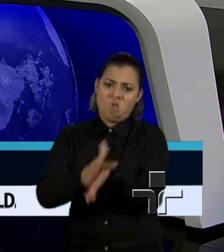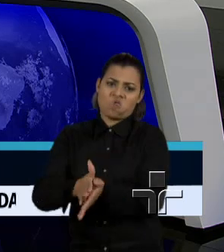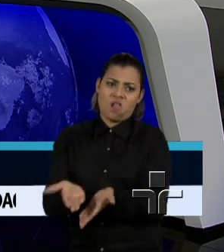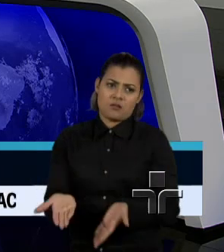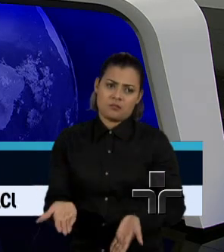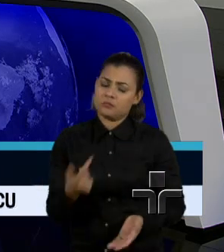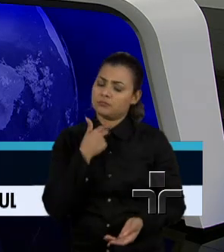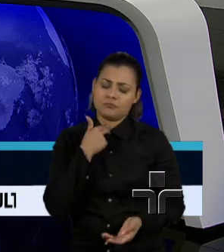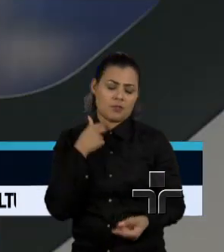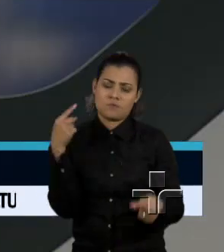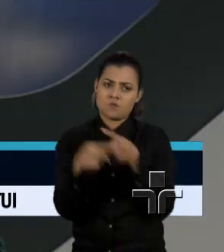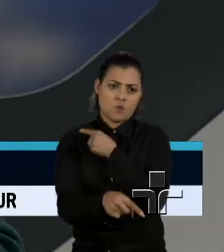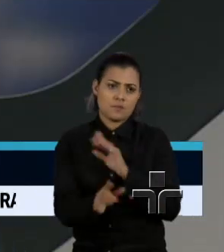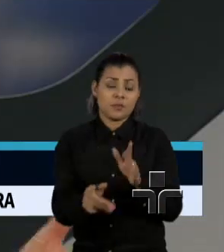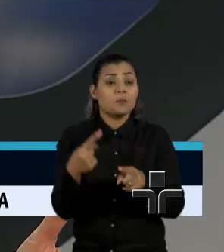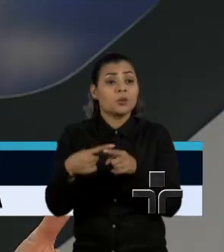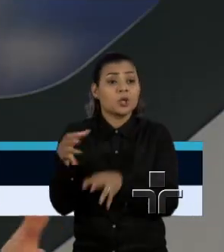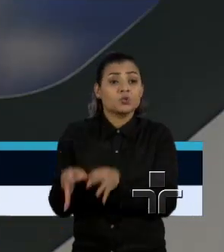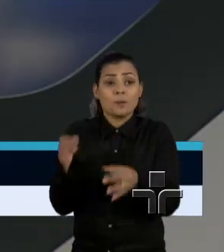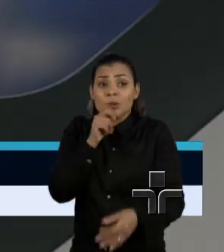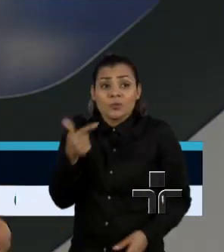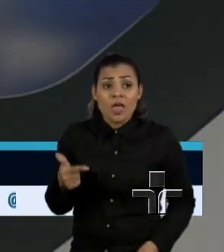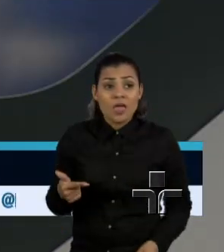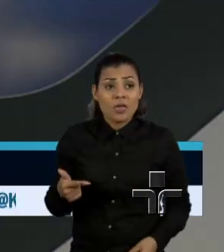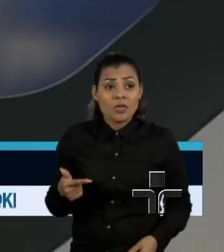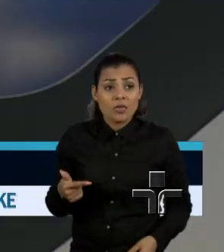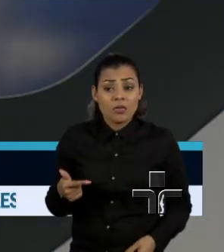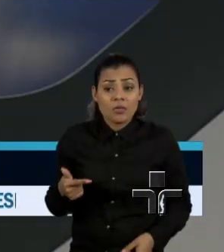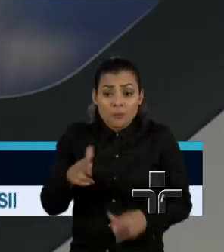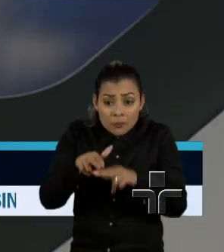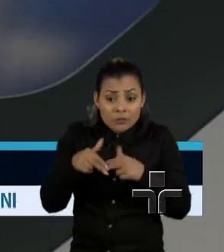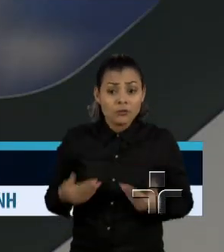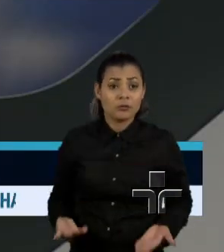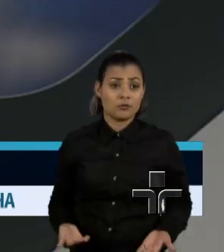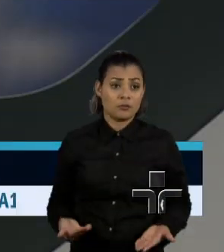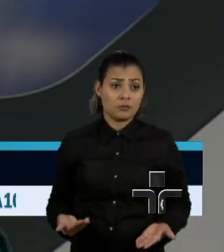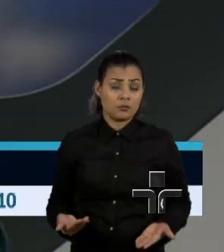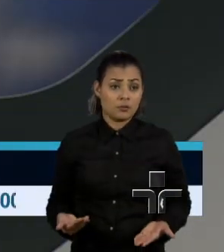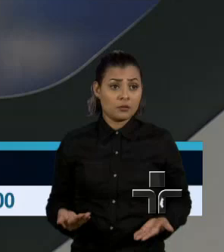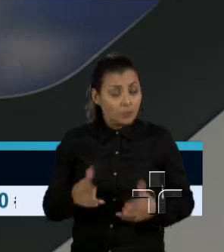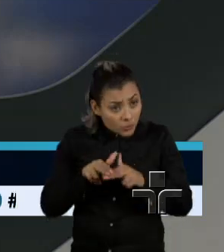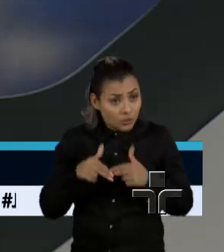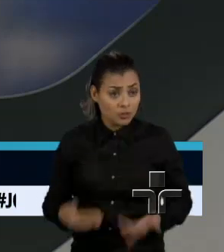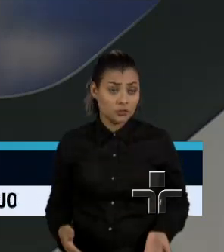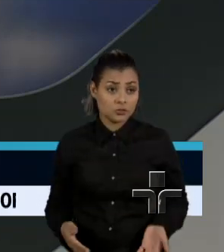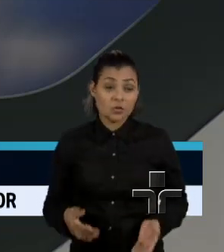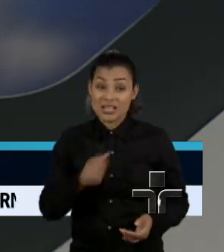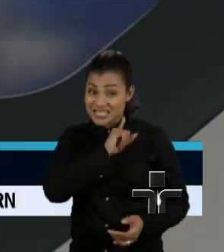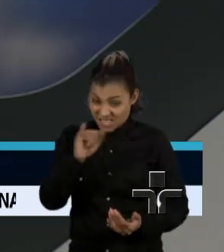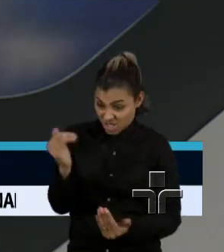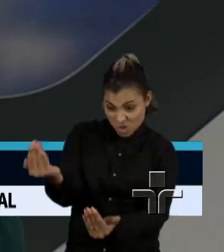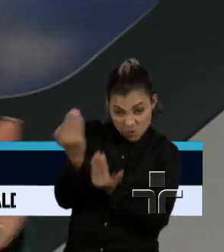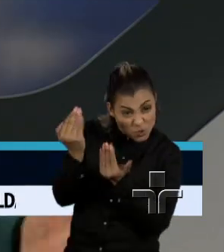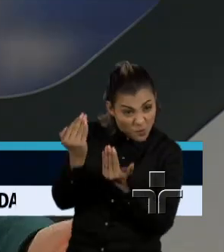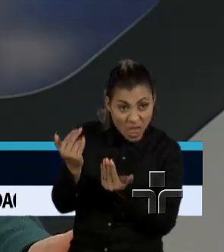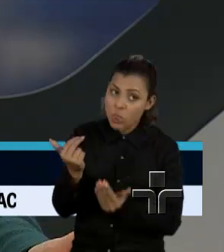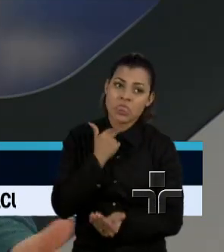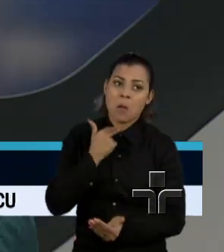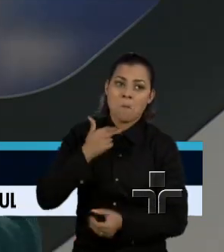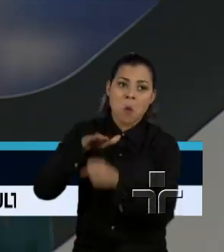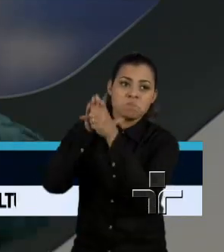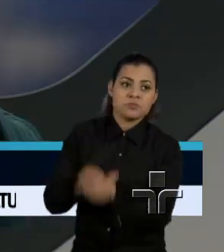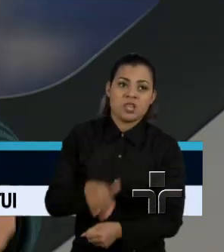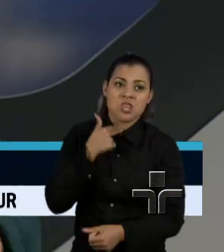nesse momento, porque não houve um julgamento, não houve uma sentença, a pessoa é só suspeita. Então, quem é suspeito não pode ser tratado como